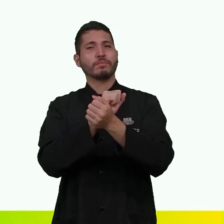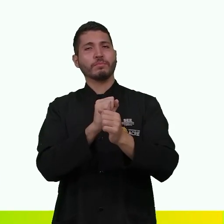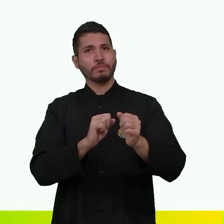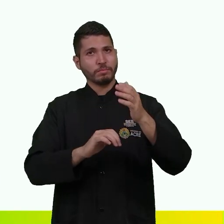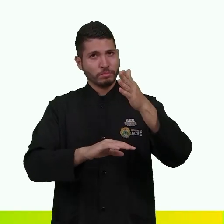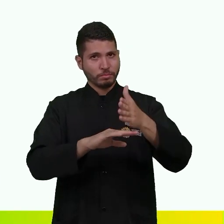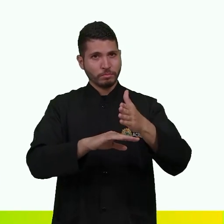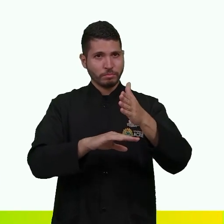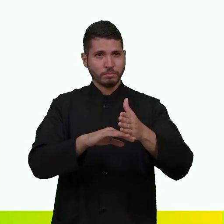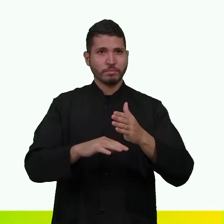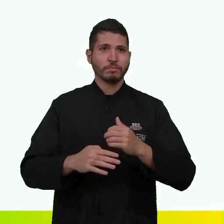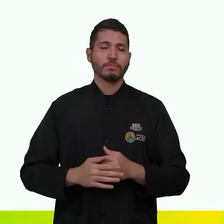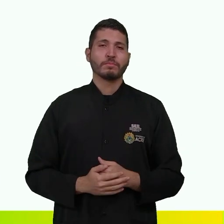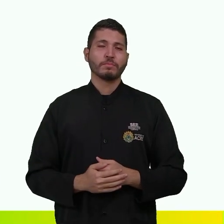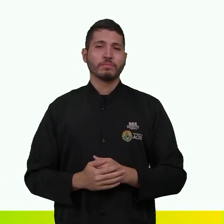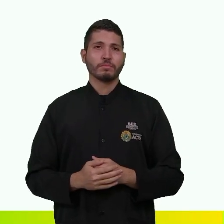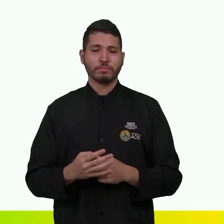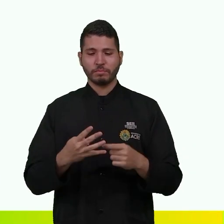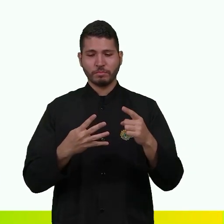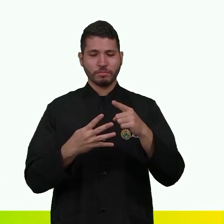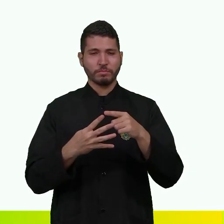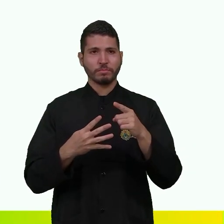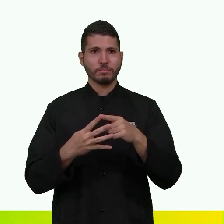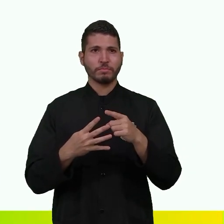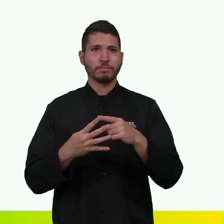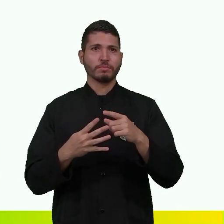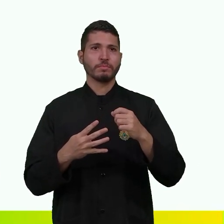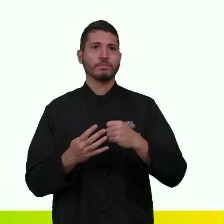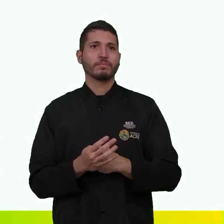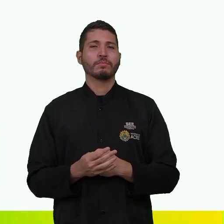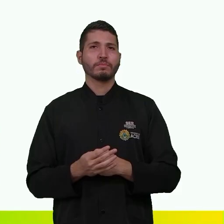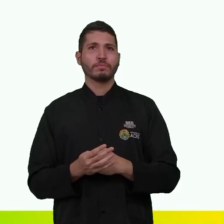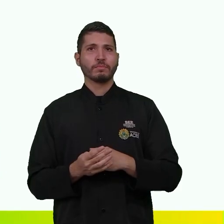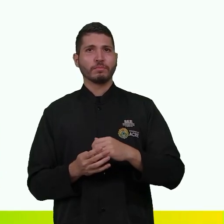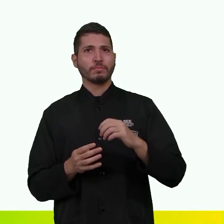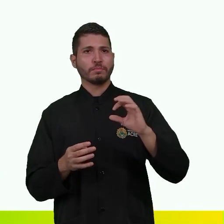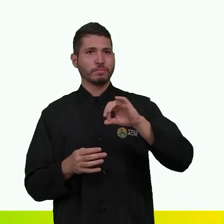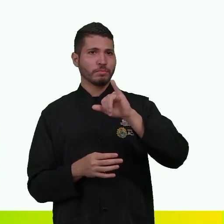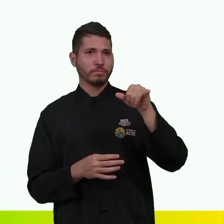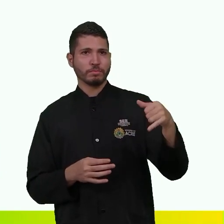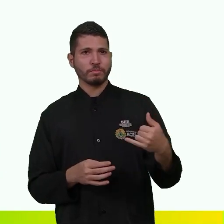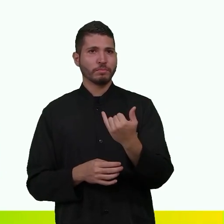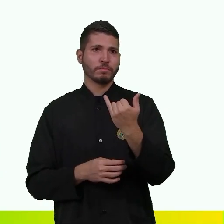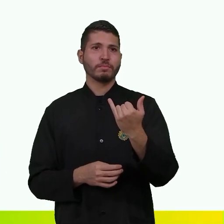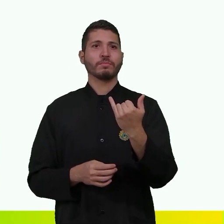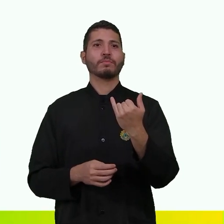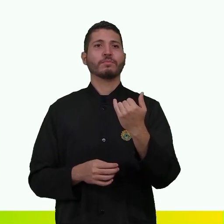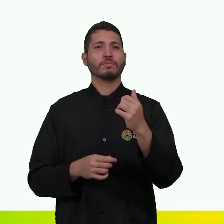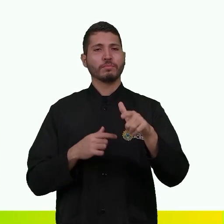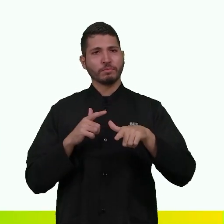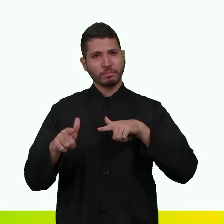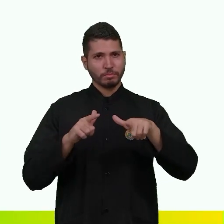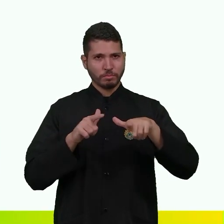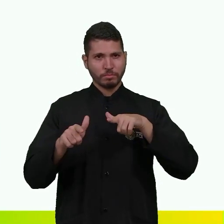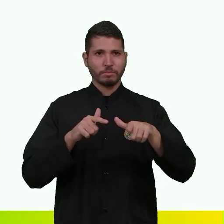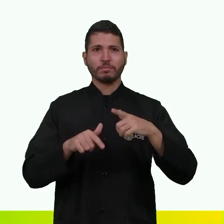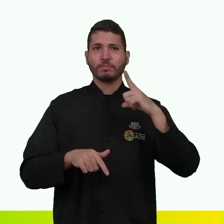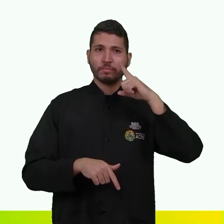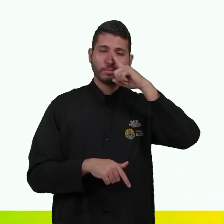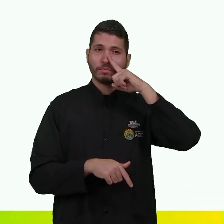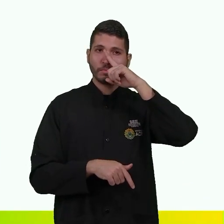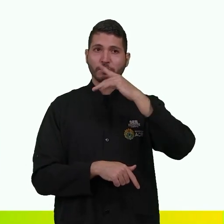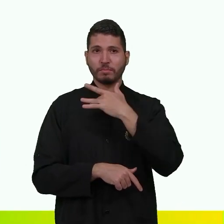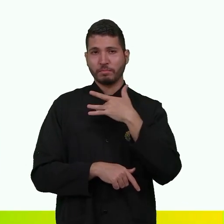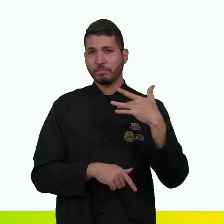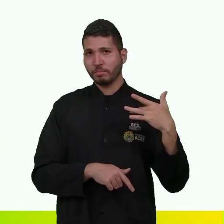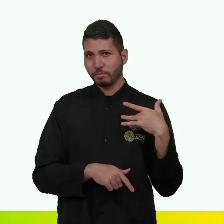Então, o primeiro pilar são as condições de trabalho, né? Então, condições de trabalho que oferecem risco à saúde